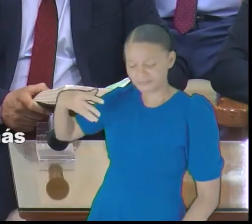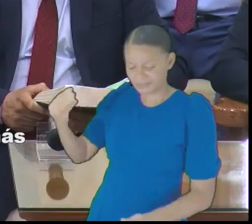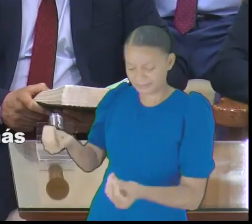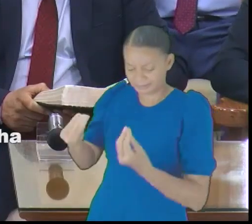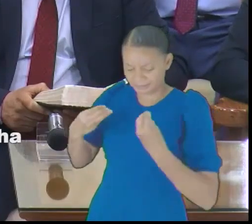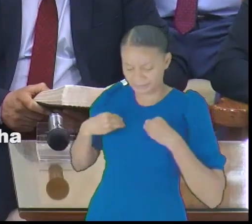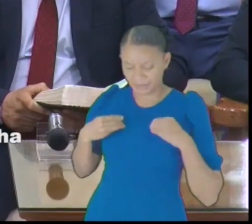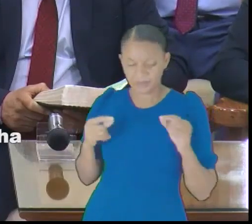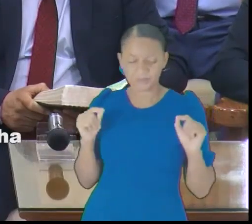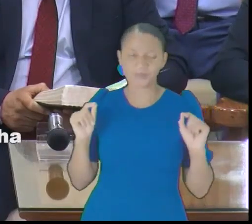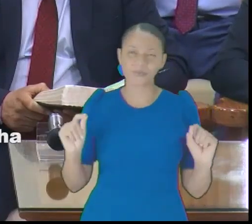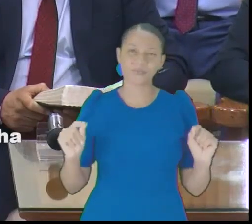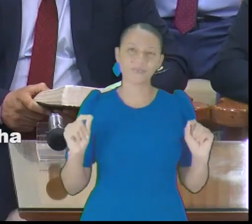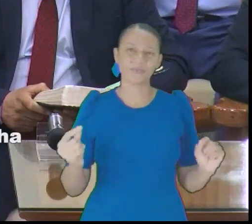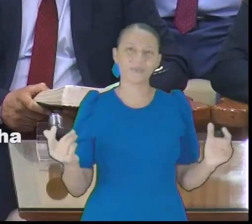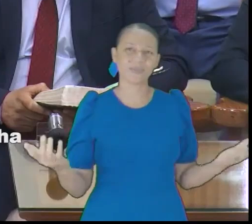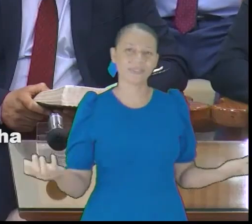dar?